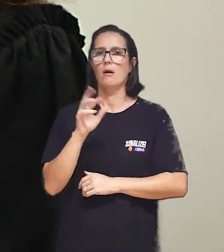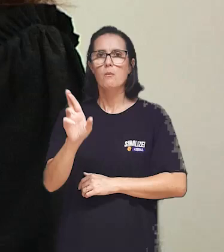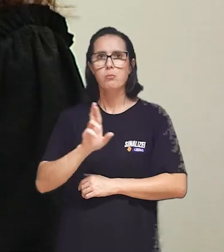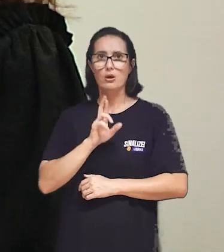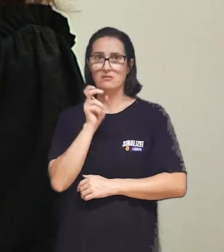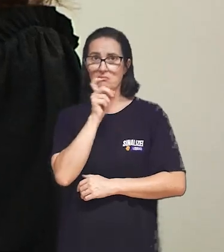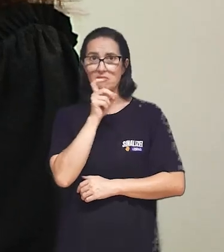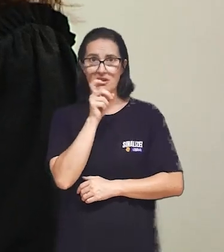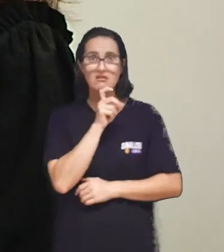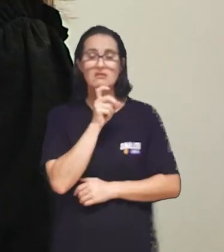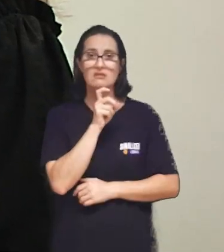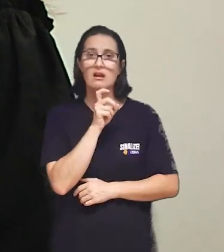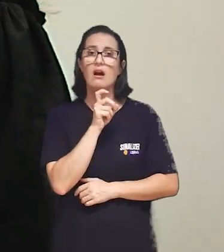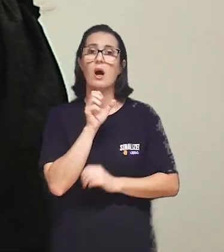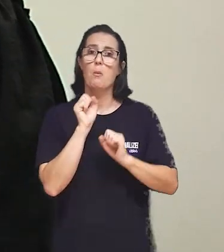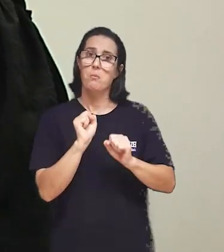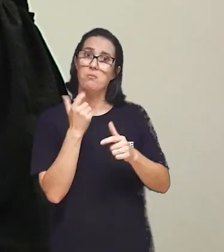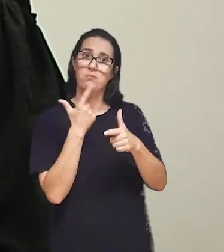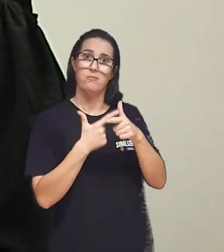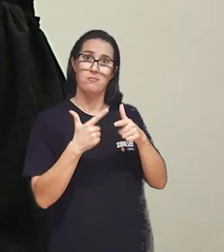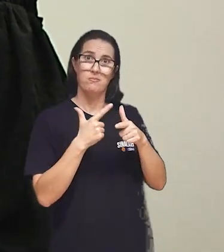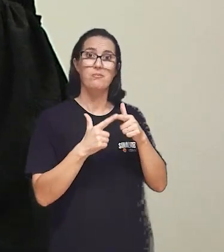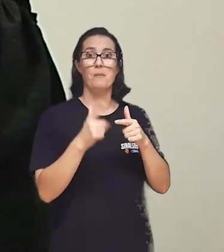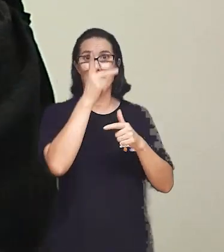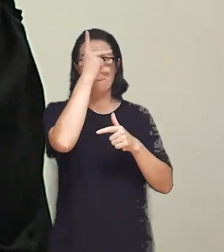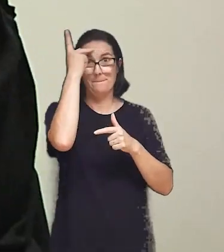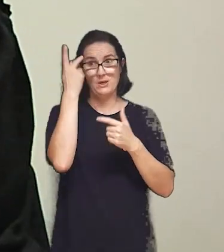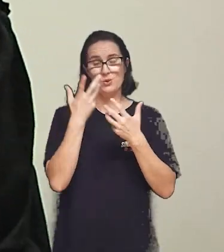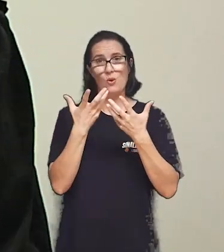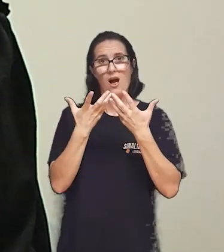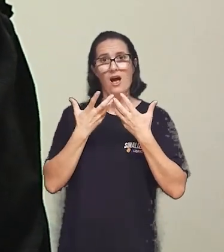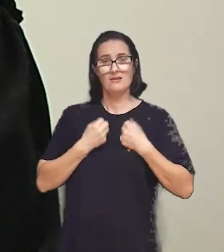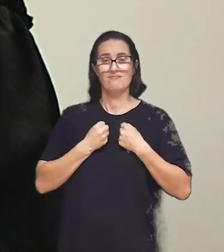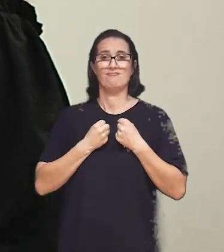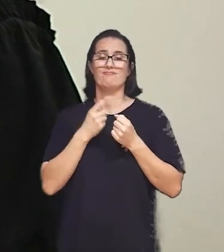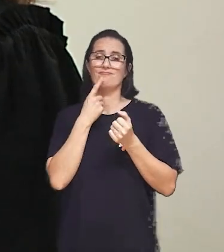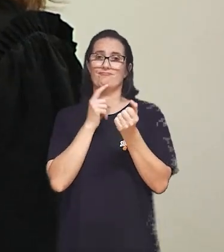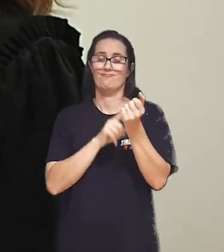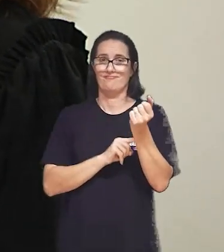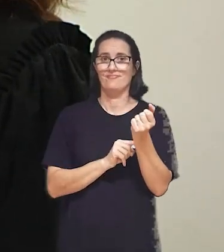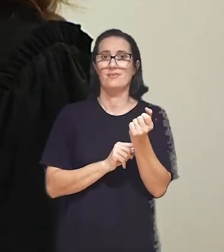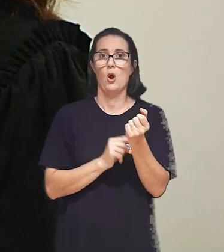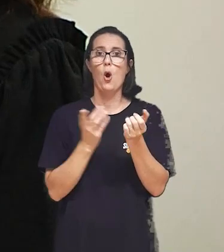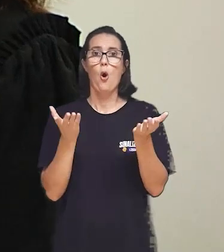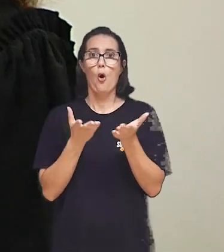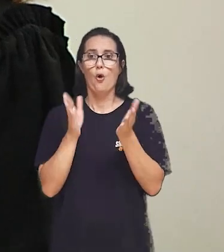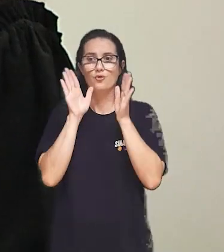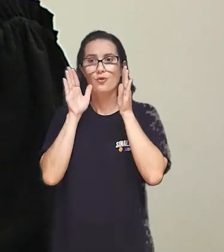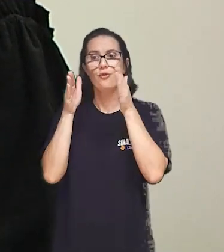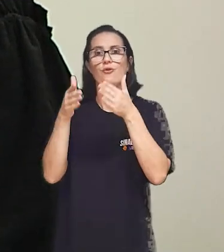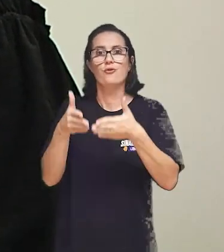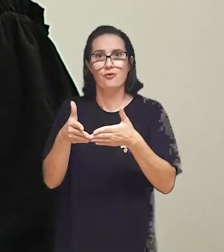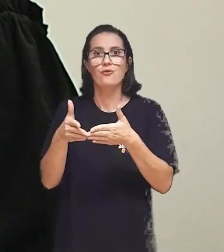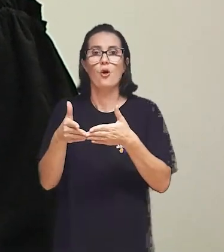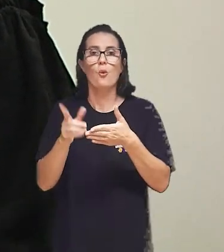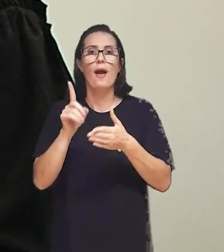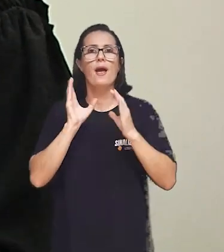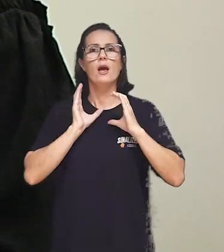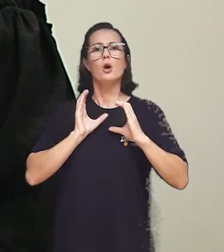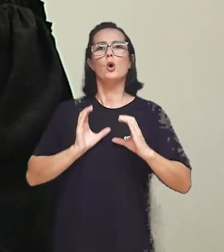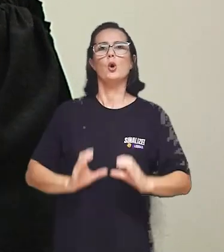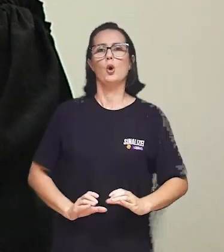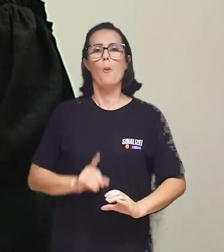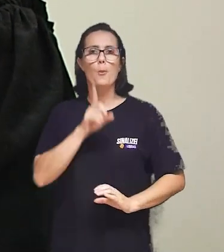impacto muito grande para o receptor. Hoje, o foco é o comportamento de risco e não a orientação sexual dos doadores.